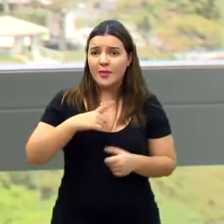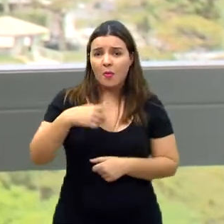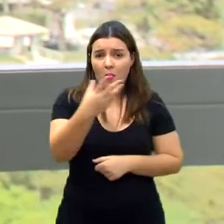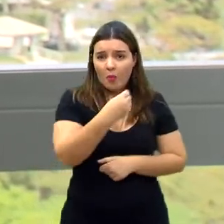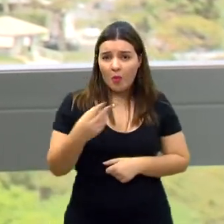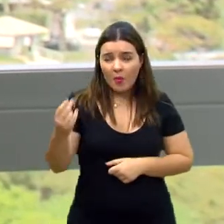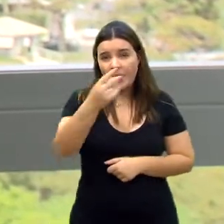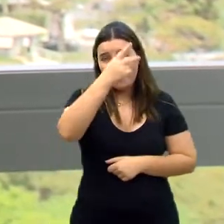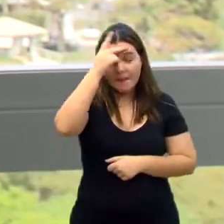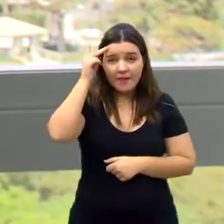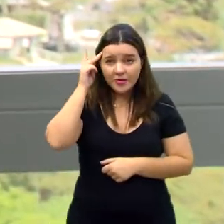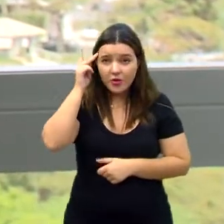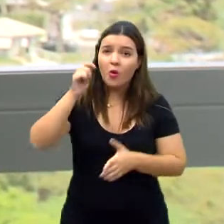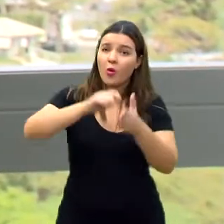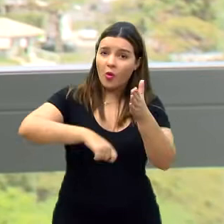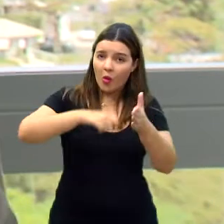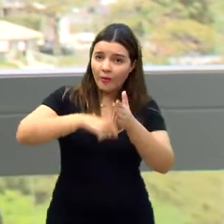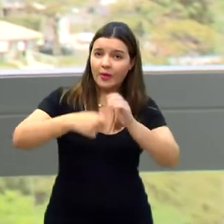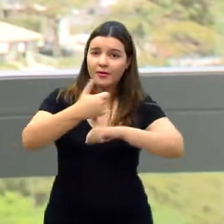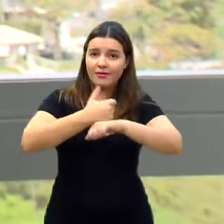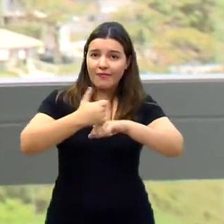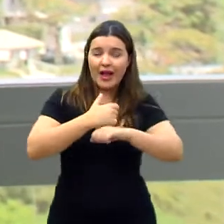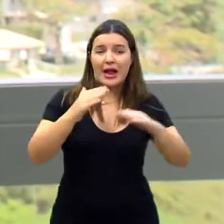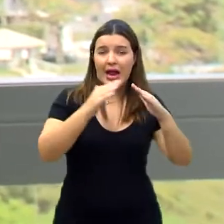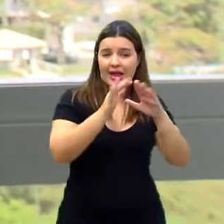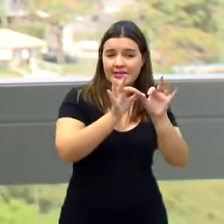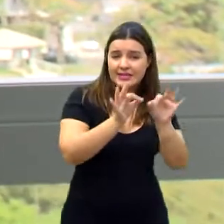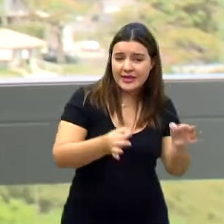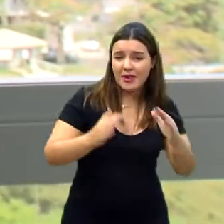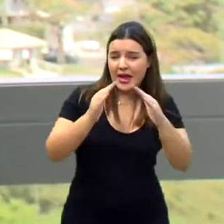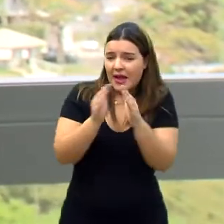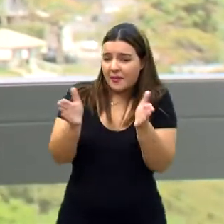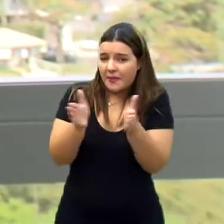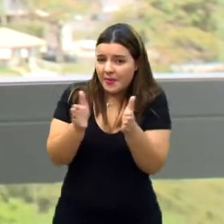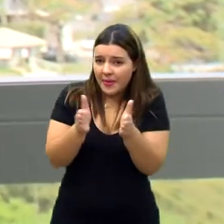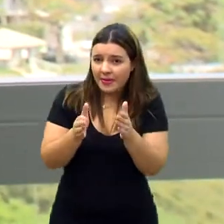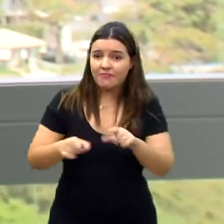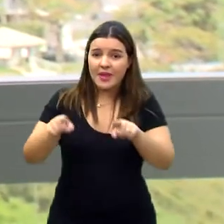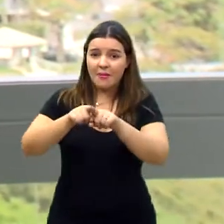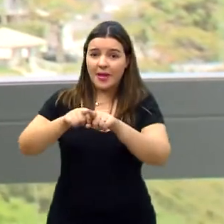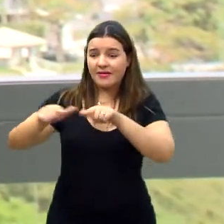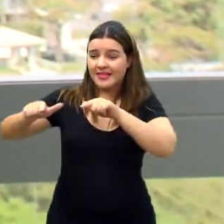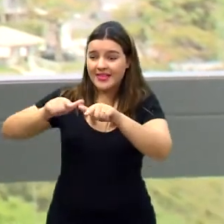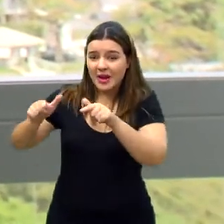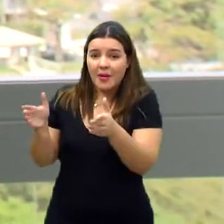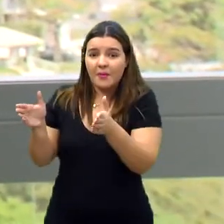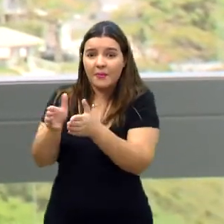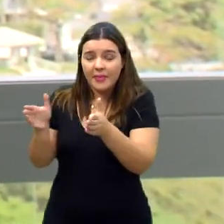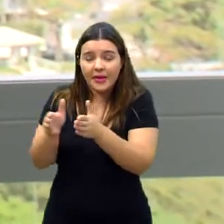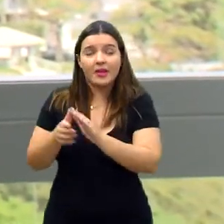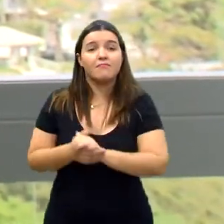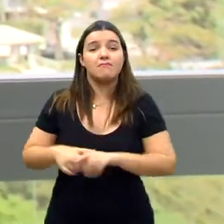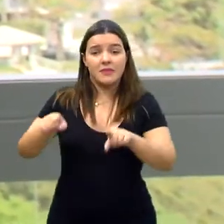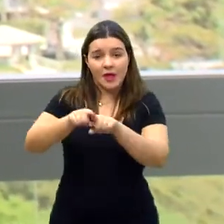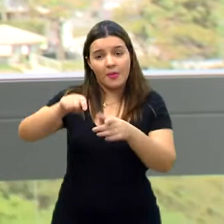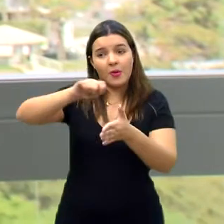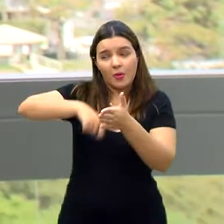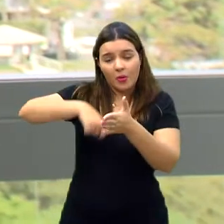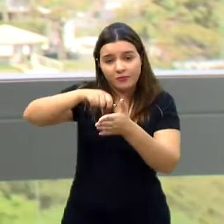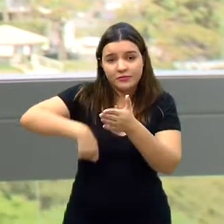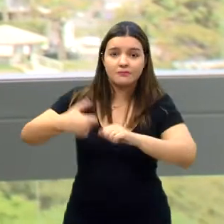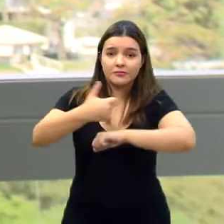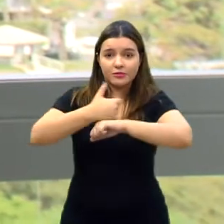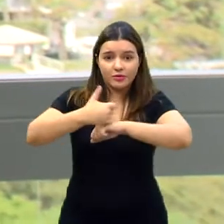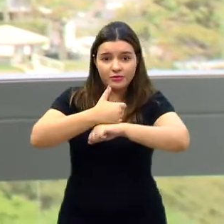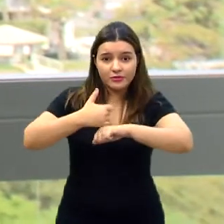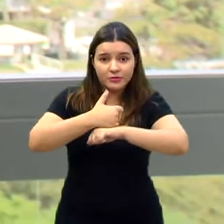é residência do mais simples ou pequenos negócios como Grandes Empresas e negócios pode utilizar o